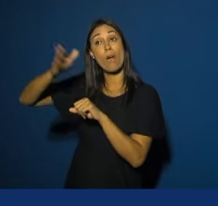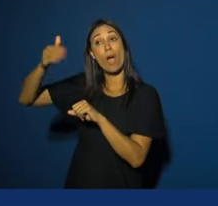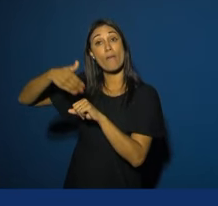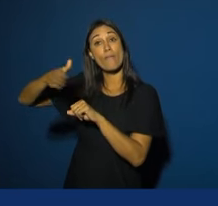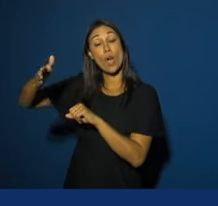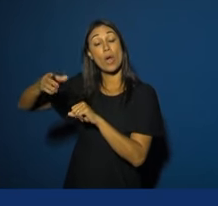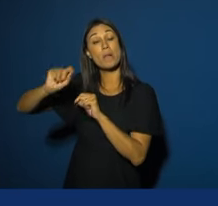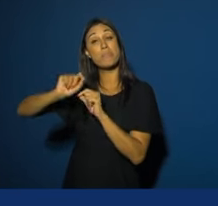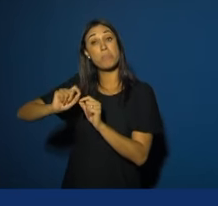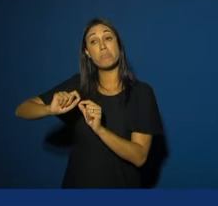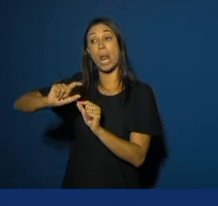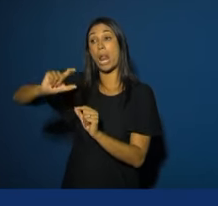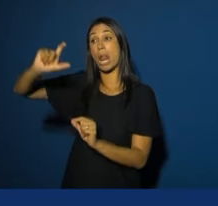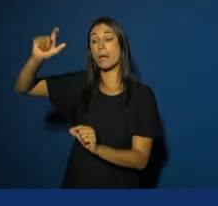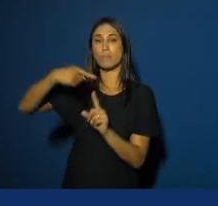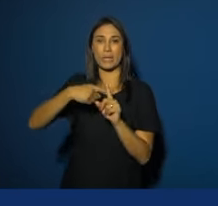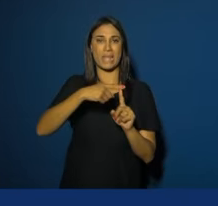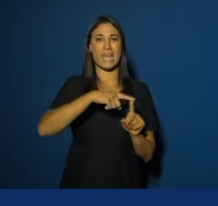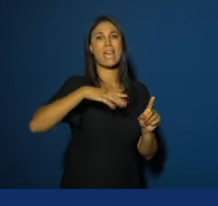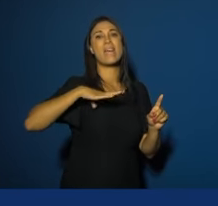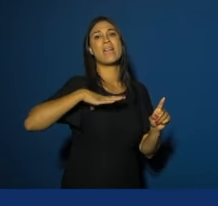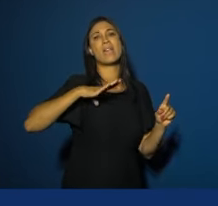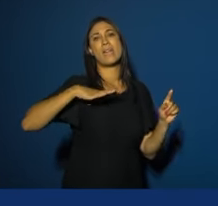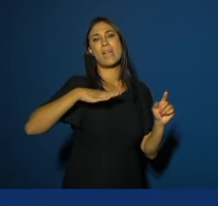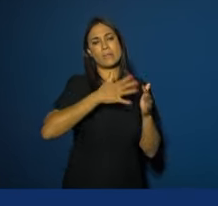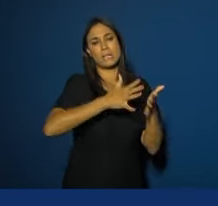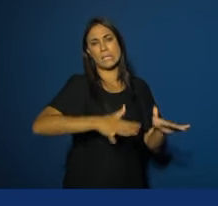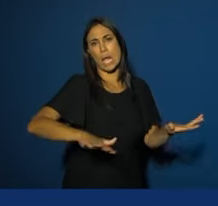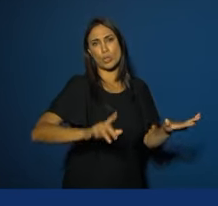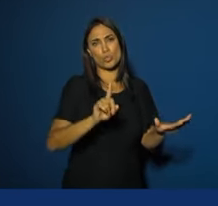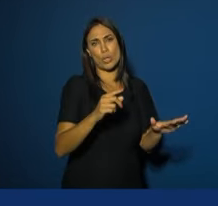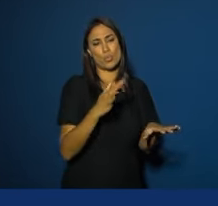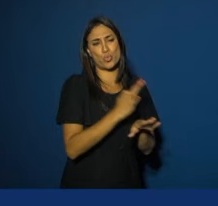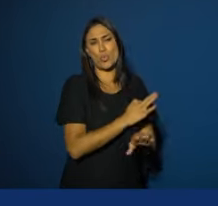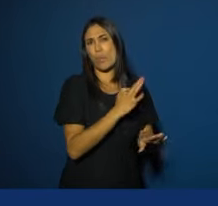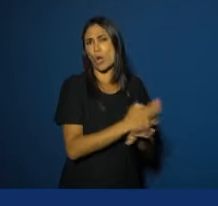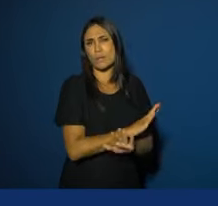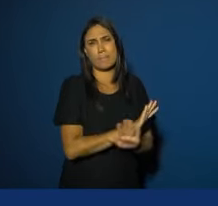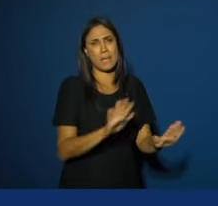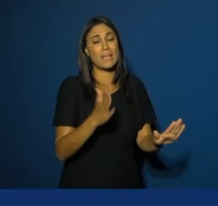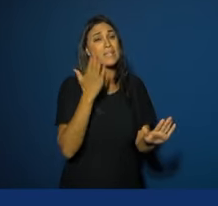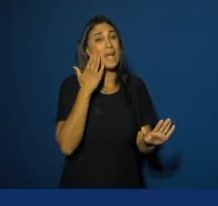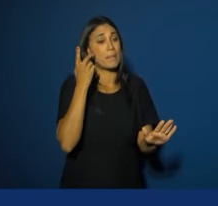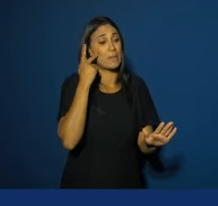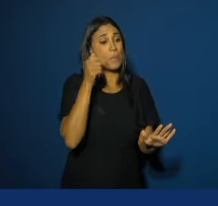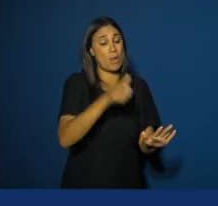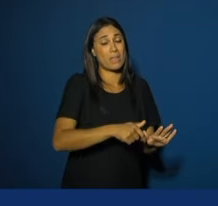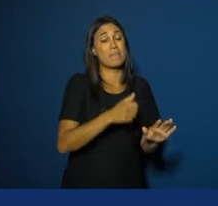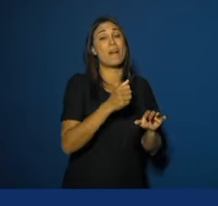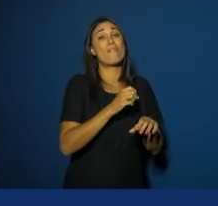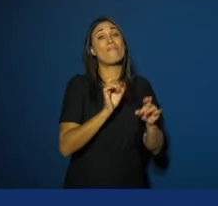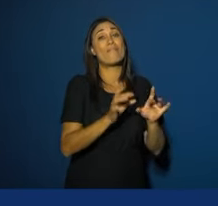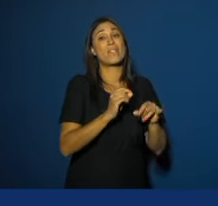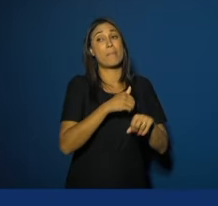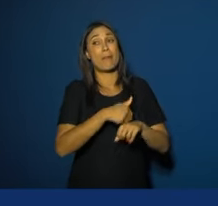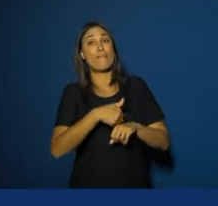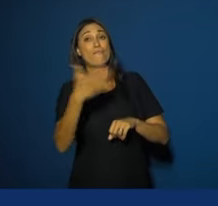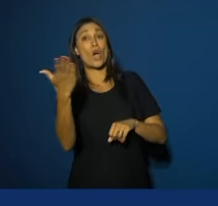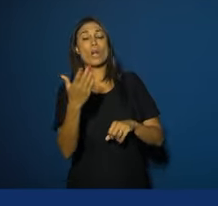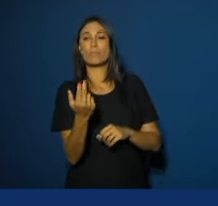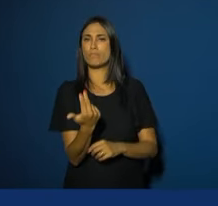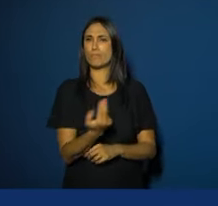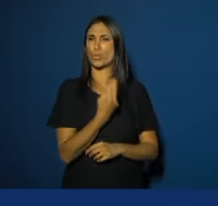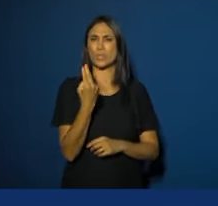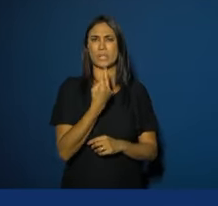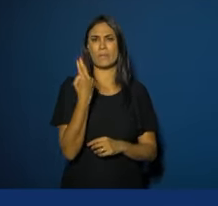crescente porque Santos não suporta mais quem é de São Paulo sabe que para exportar toda essa esse crescimento de produção não